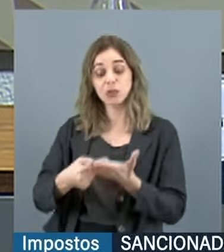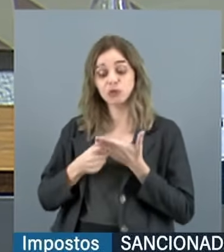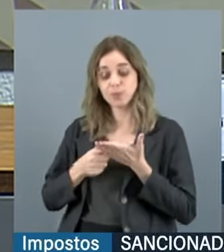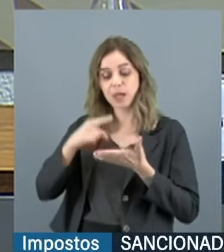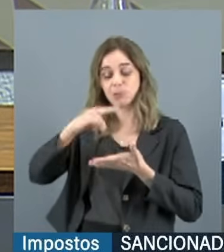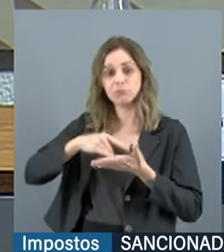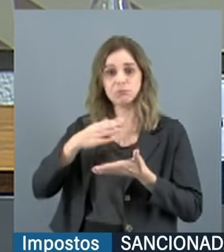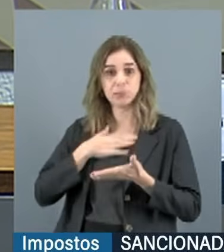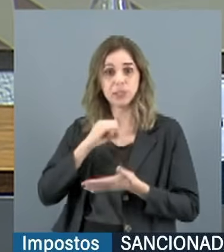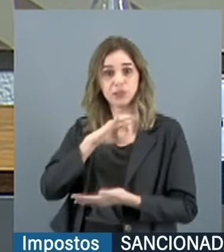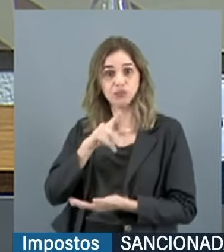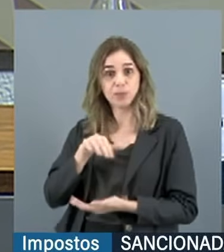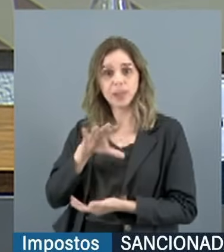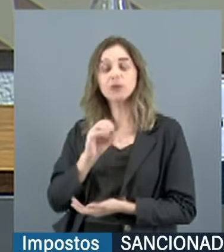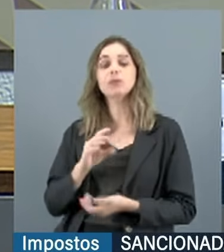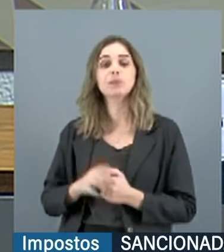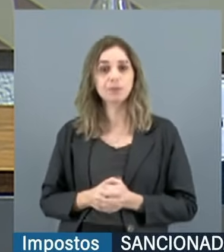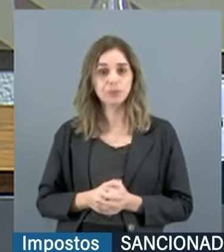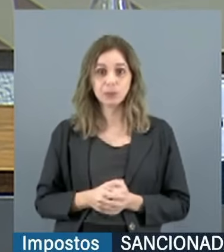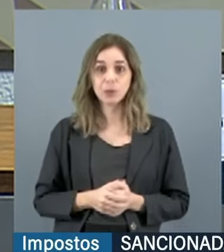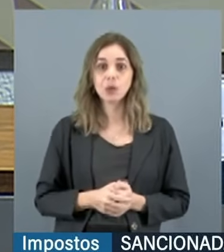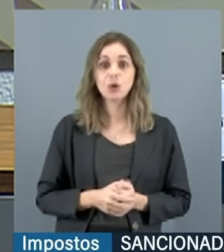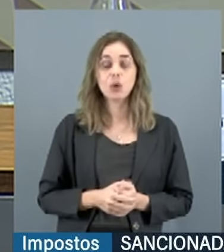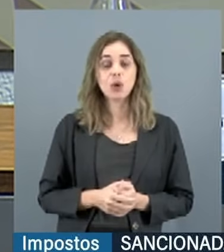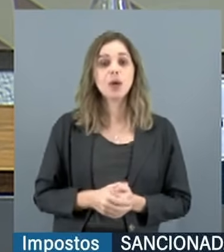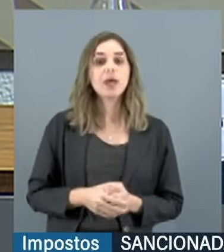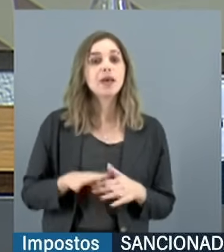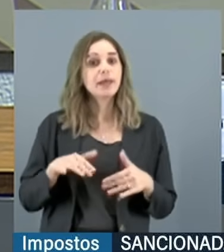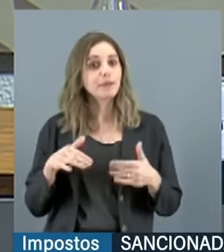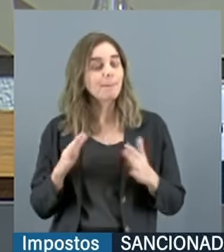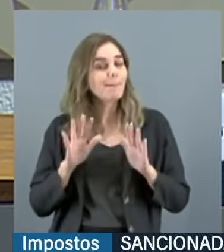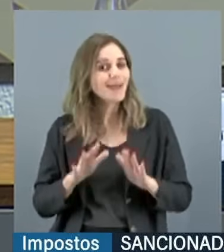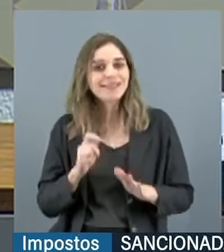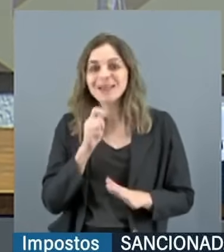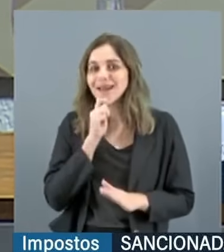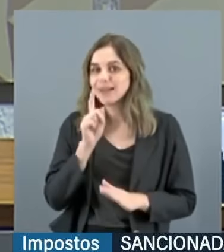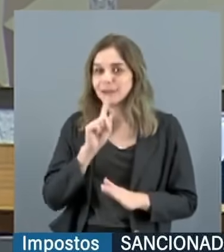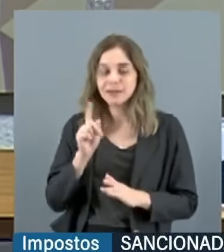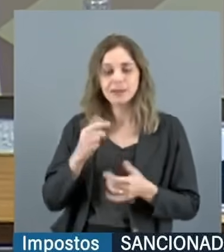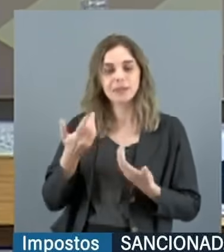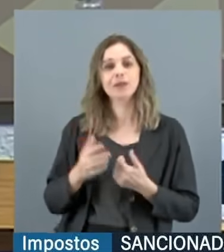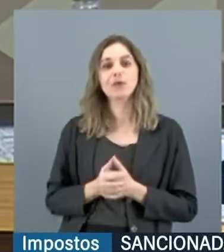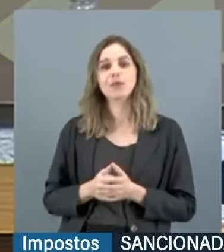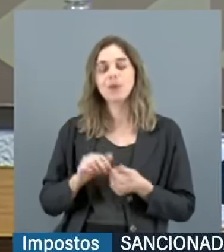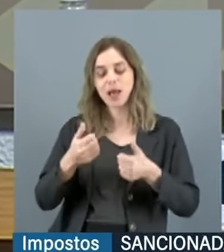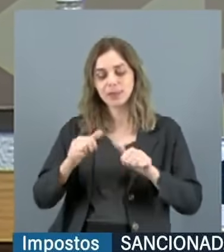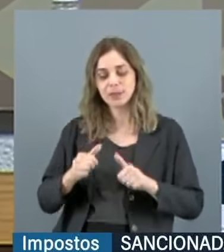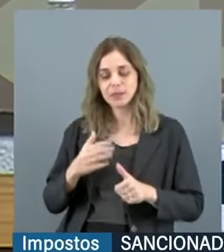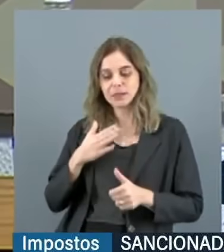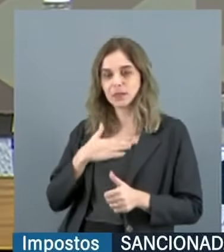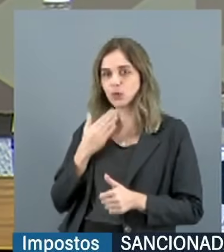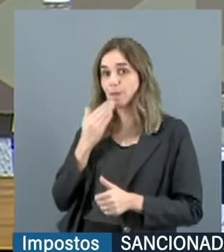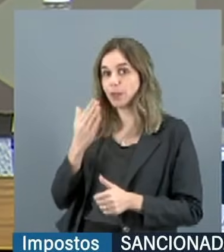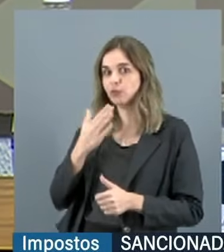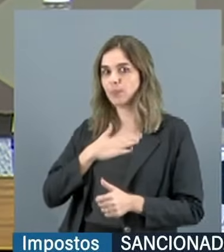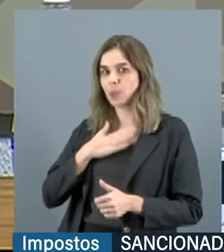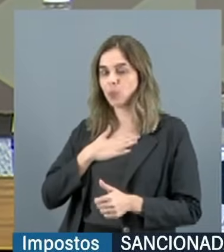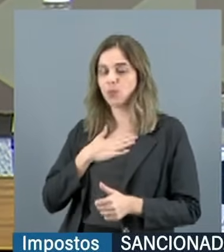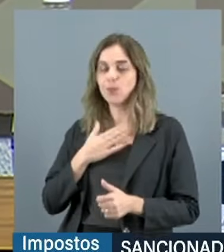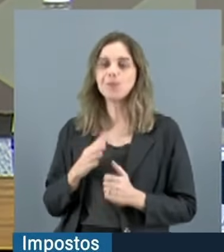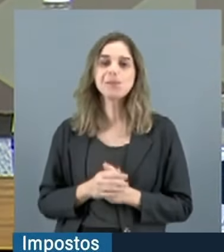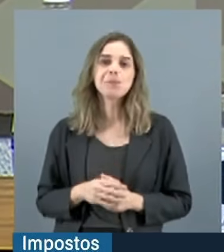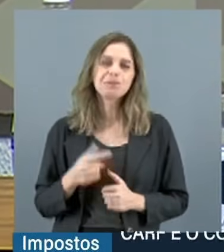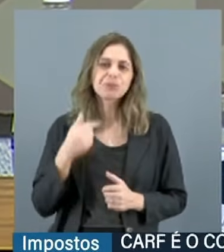noite, por um oficial de justiça do Supremo, mas não ainda analisando o pedido que eu fiz. Eu acredito que o